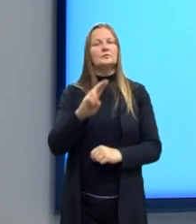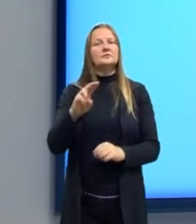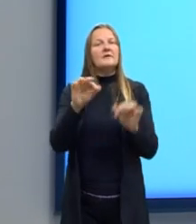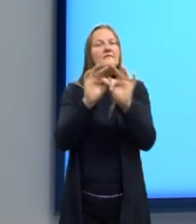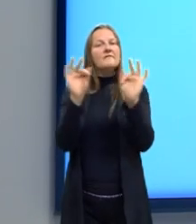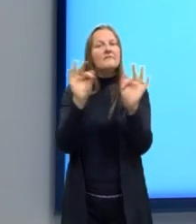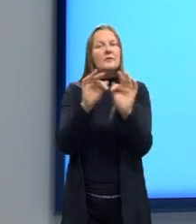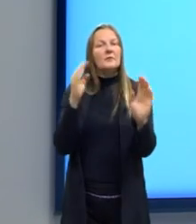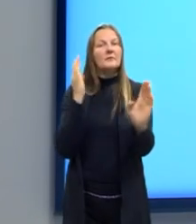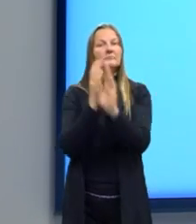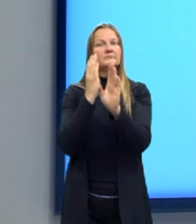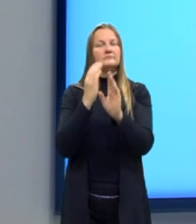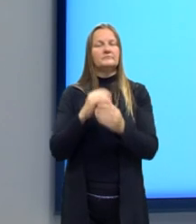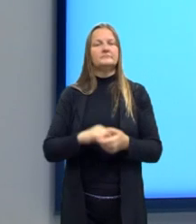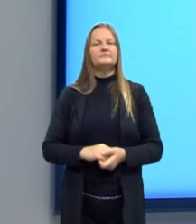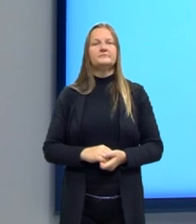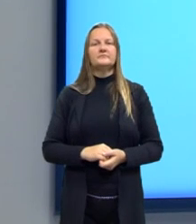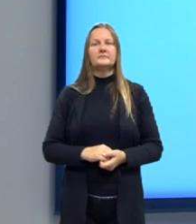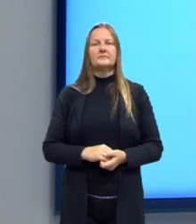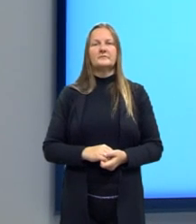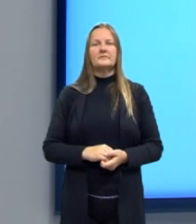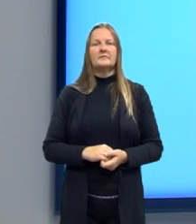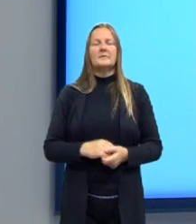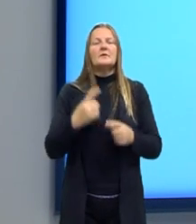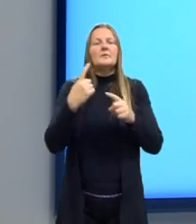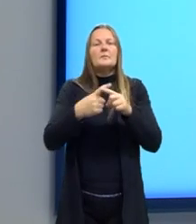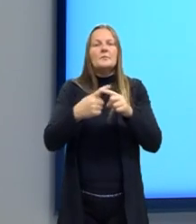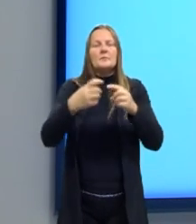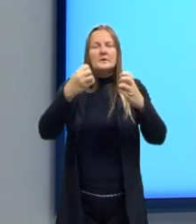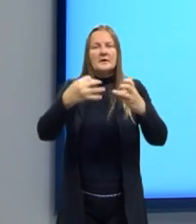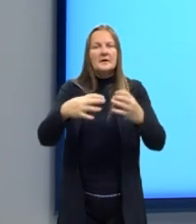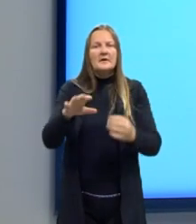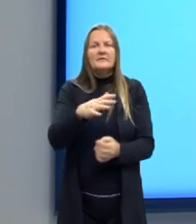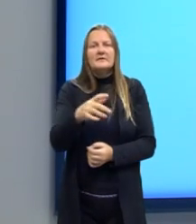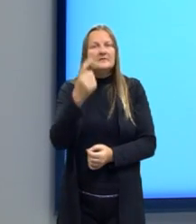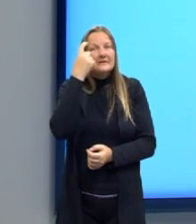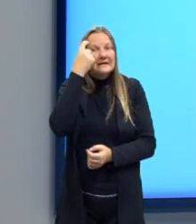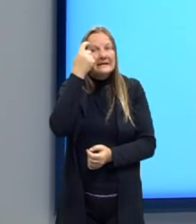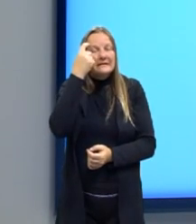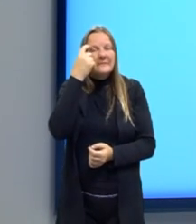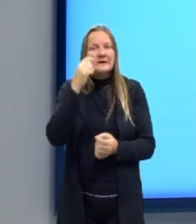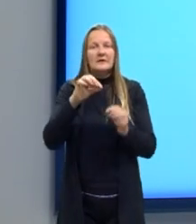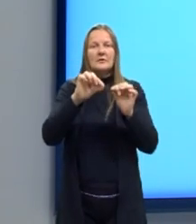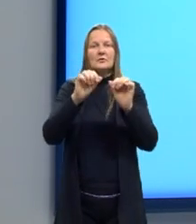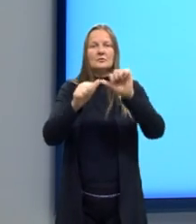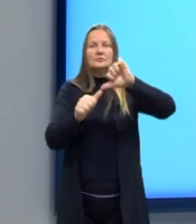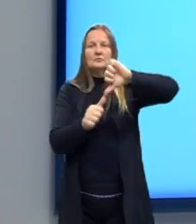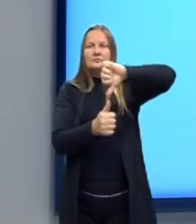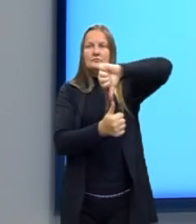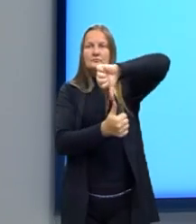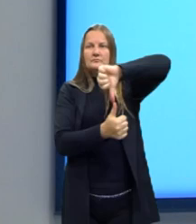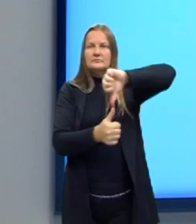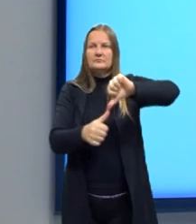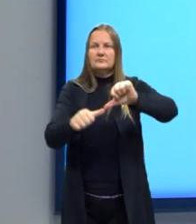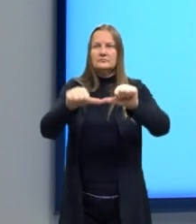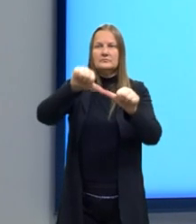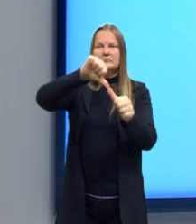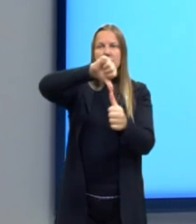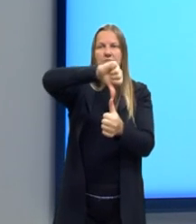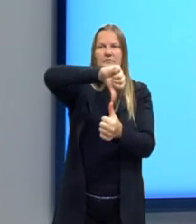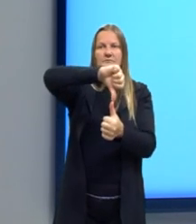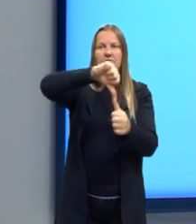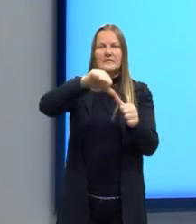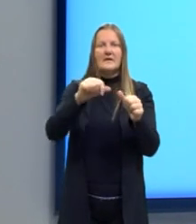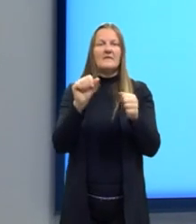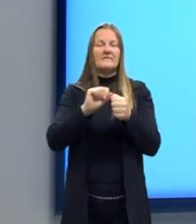fórmula para chegar nesse valor tá porque nem sempre a gente vai conseguir ter ali um círculo trigonométrico a mão né